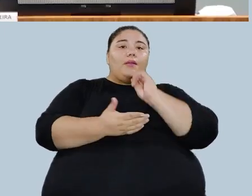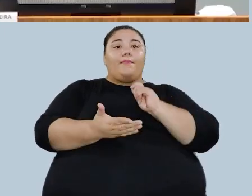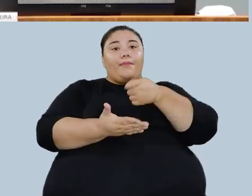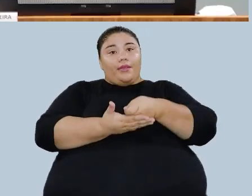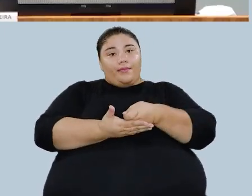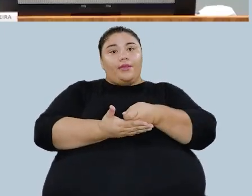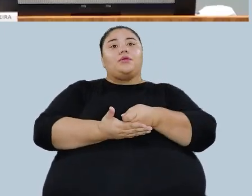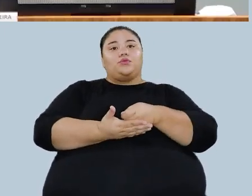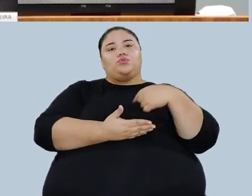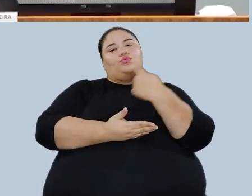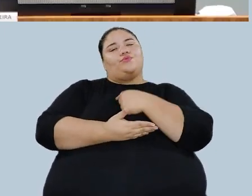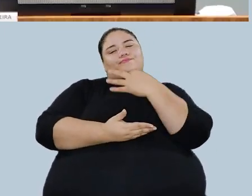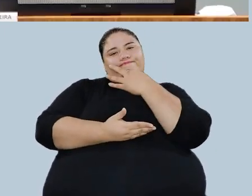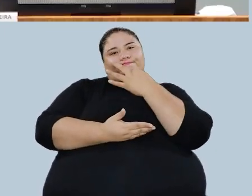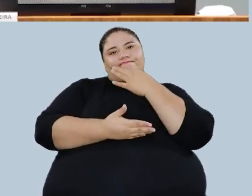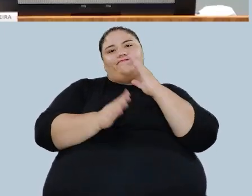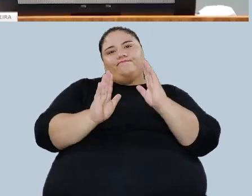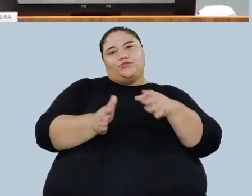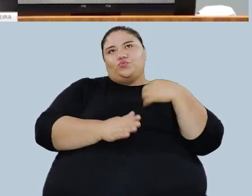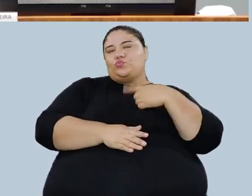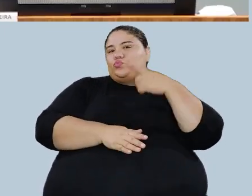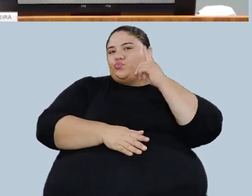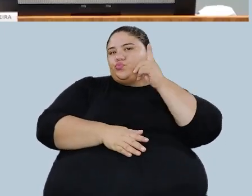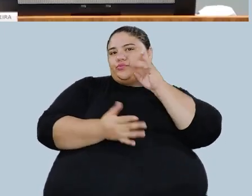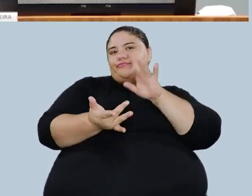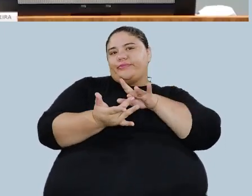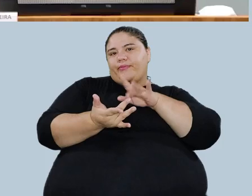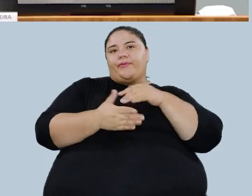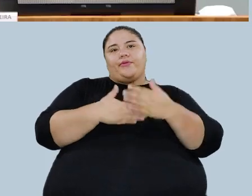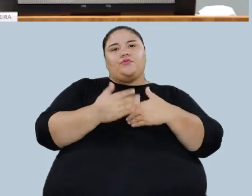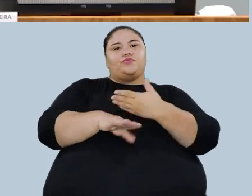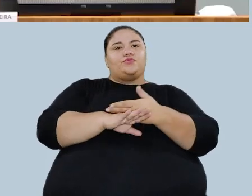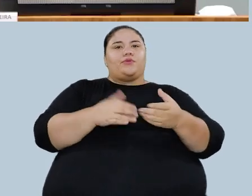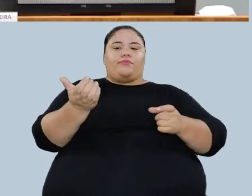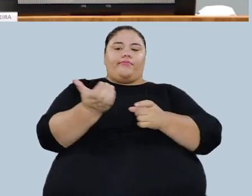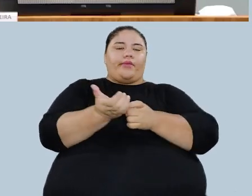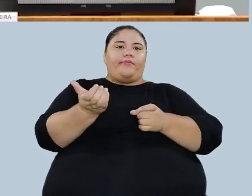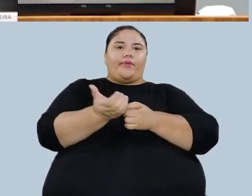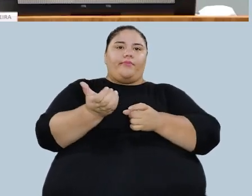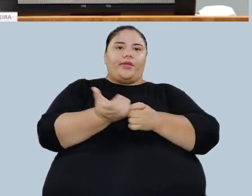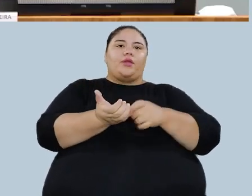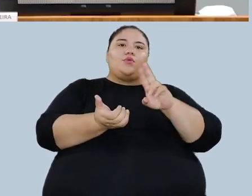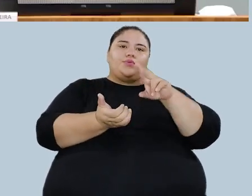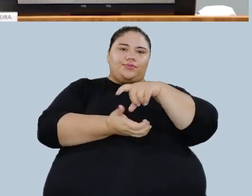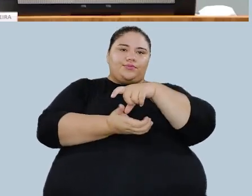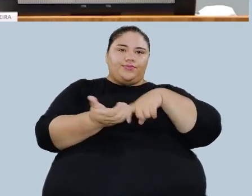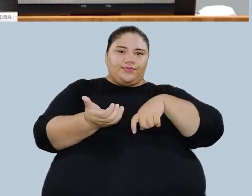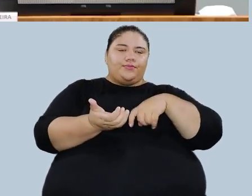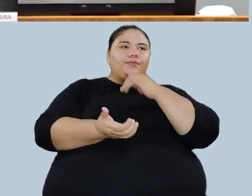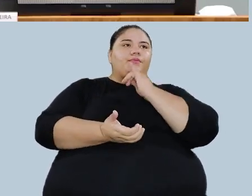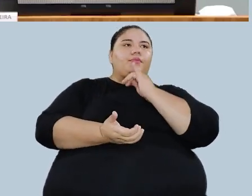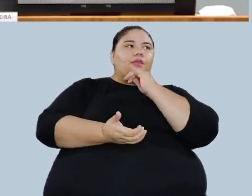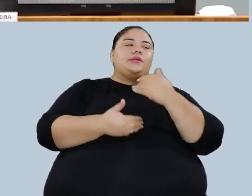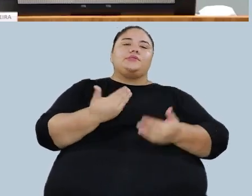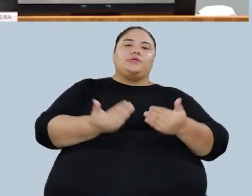arranjos de pagamento, né? Esse todos nós conhecemos, todo dia estamos em contato com eles, né? São as maquininhas pela rua, a maquininha é um